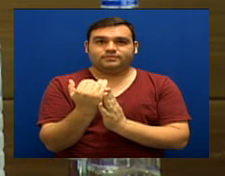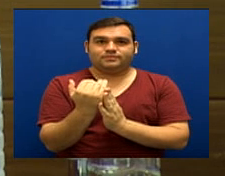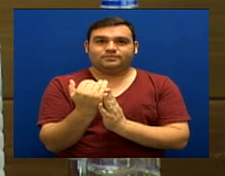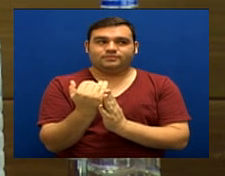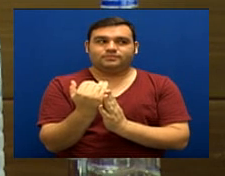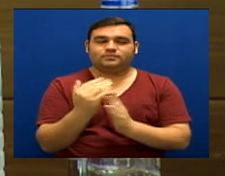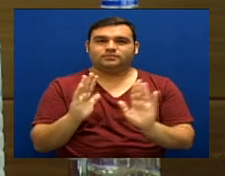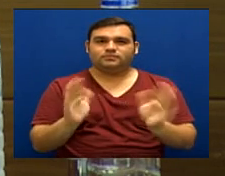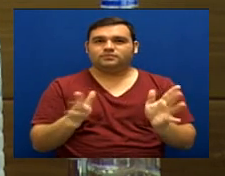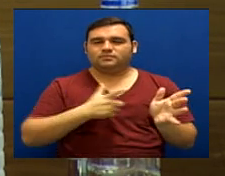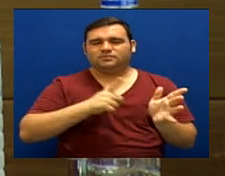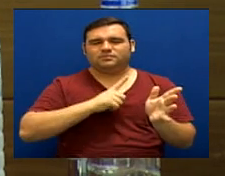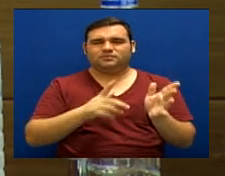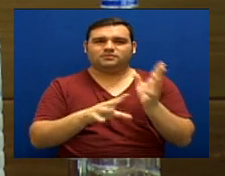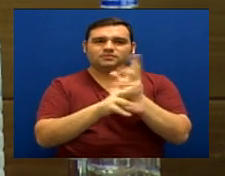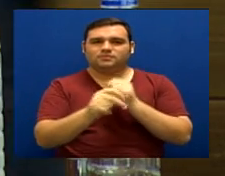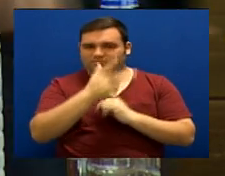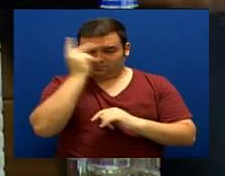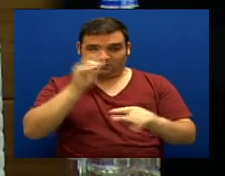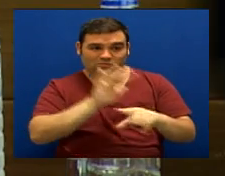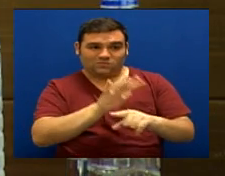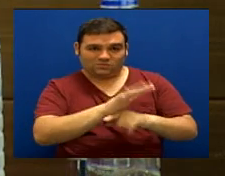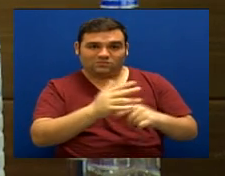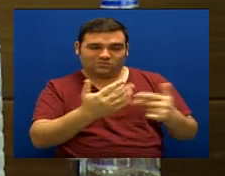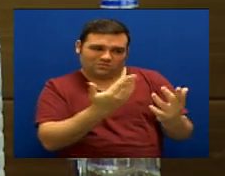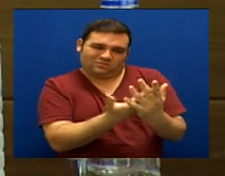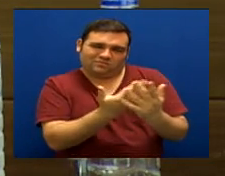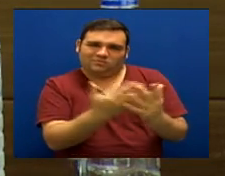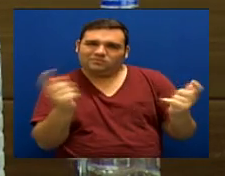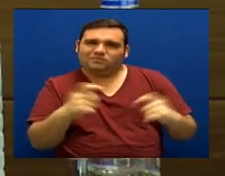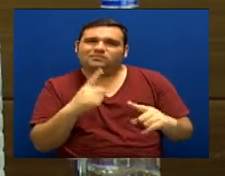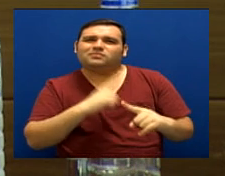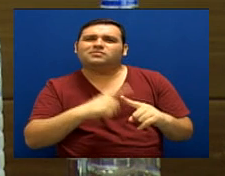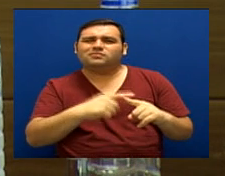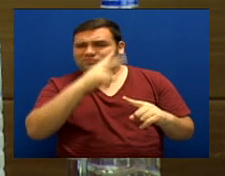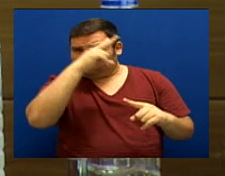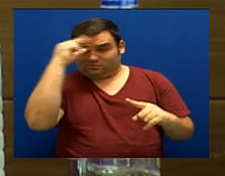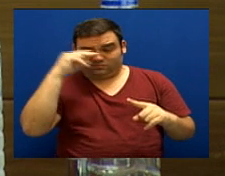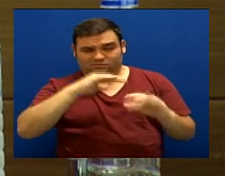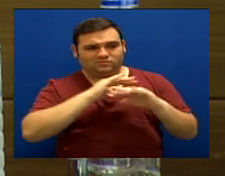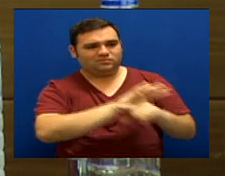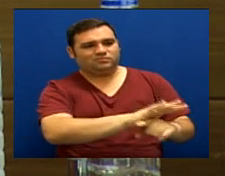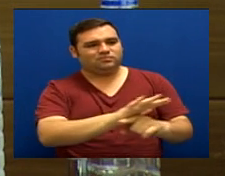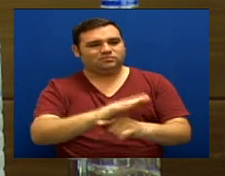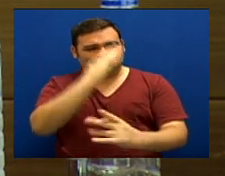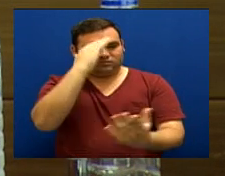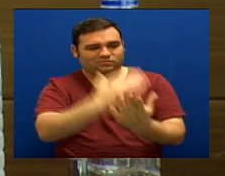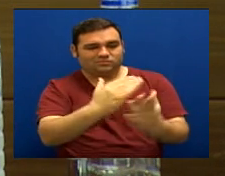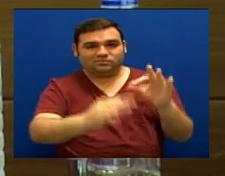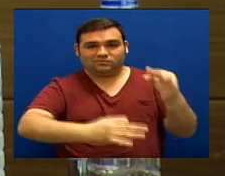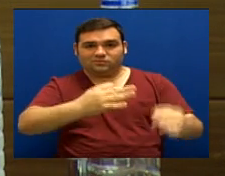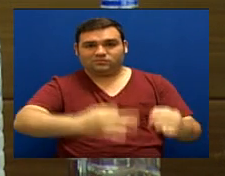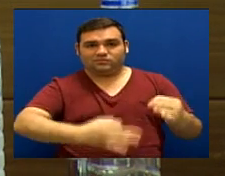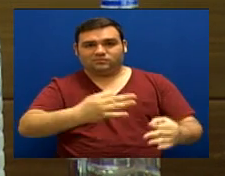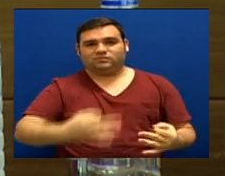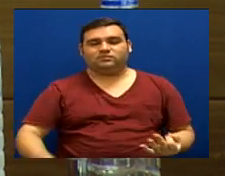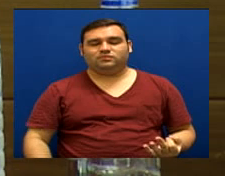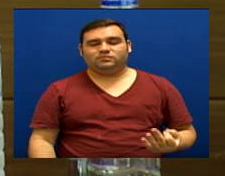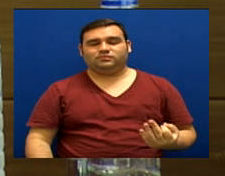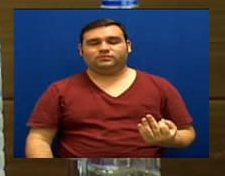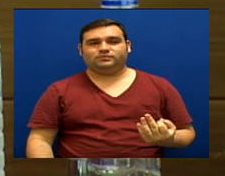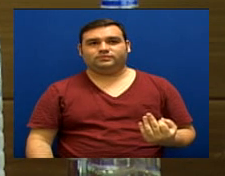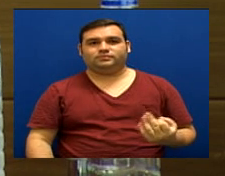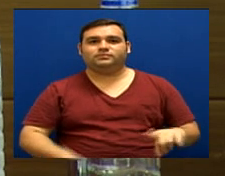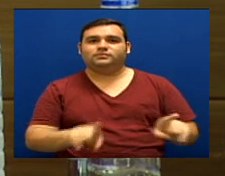considerado de de auxiliares de educação para que a prefeitura possa atender uma determinação judicial é é